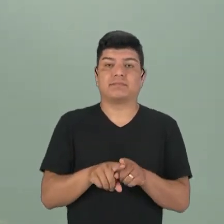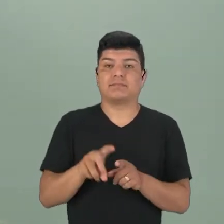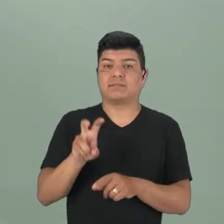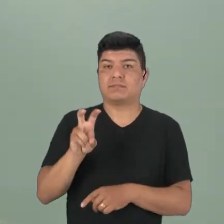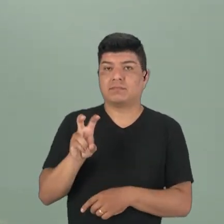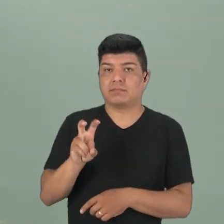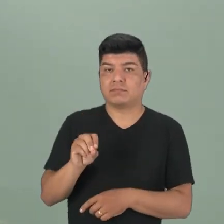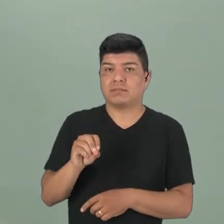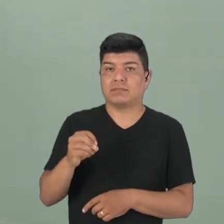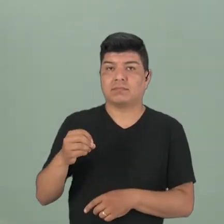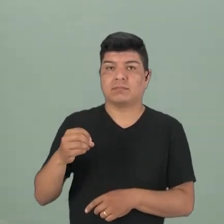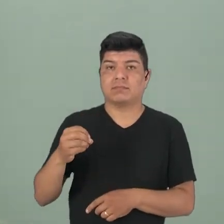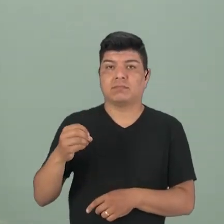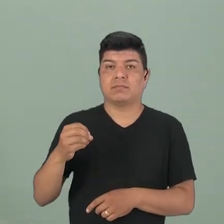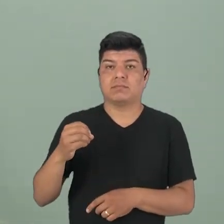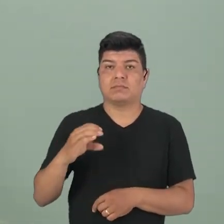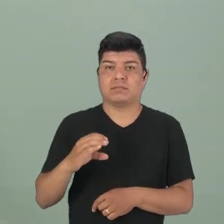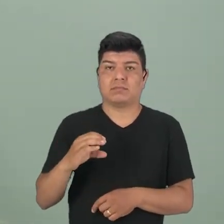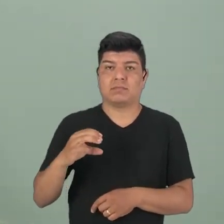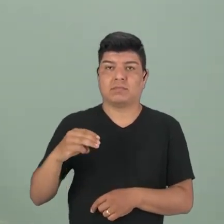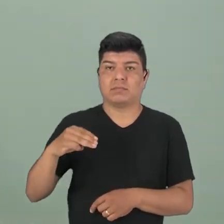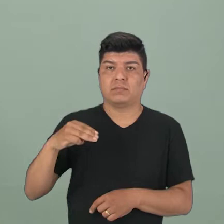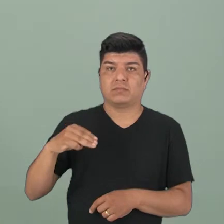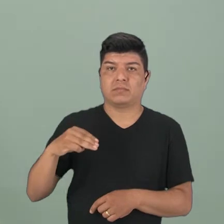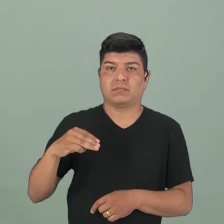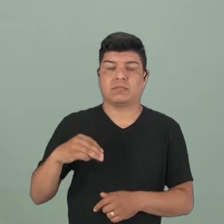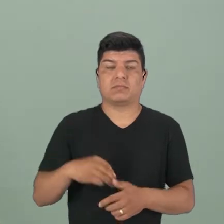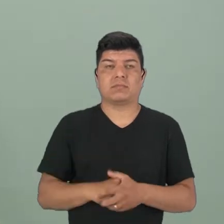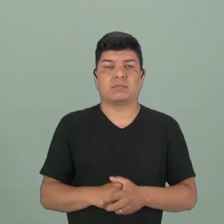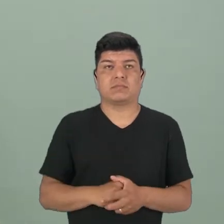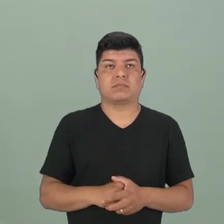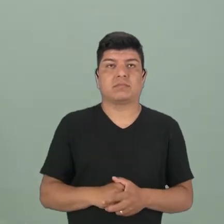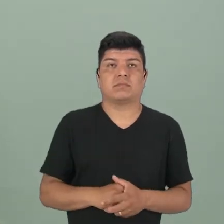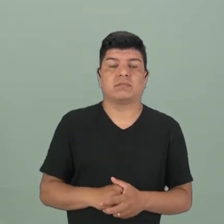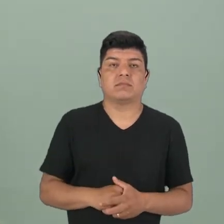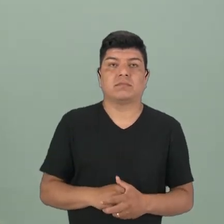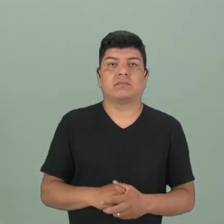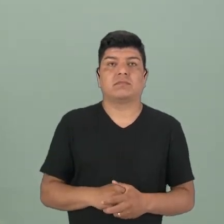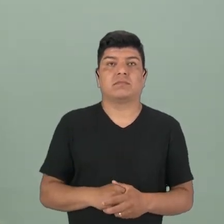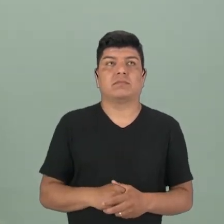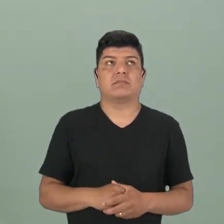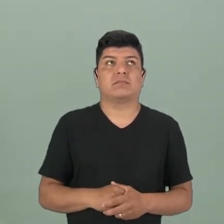só, 50 centímetros, que é essa aqui,